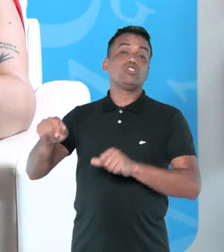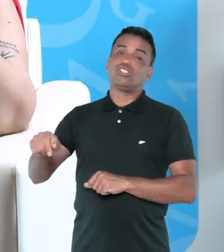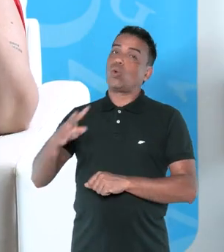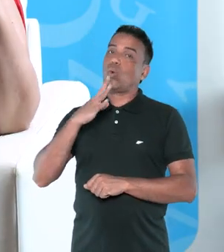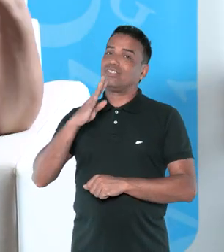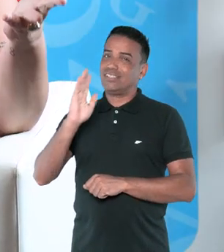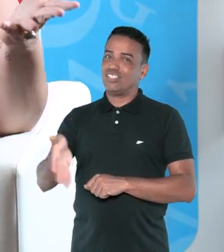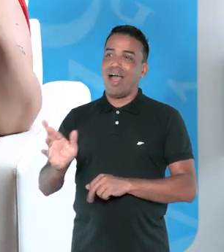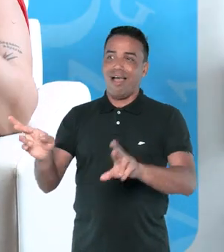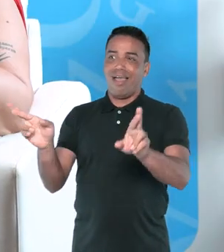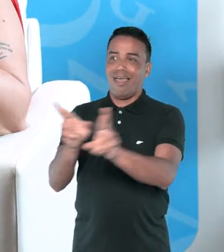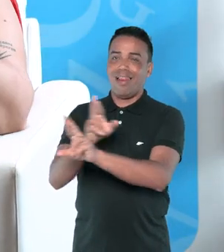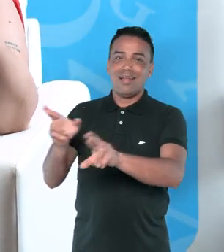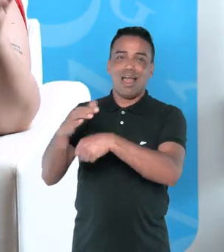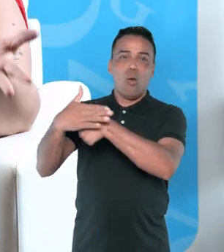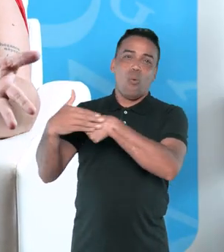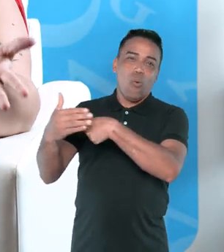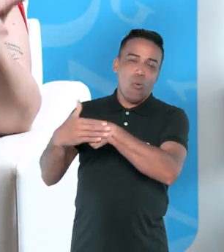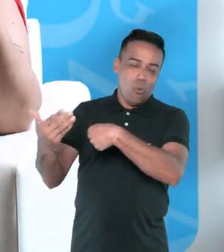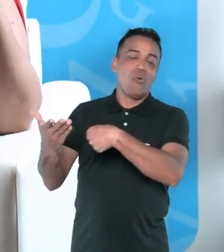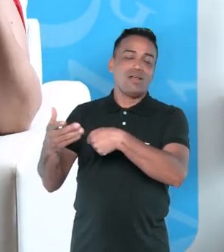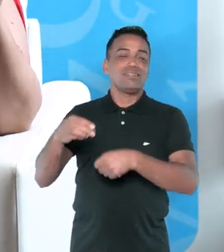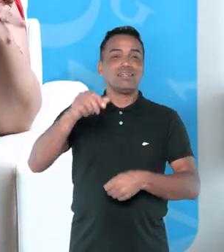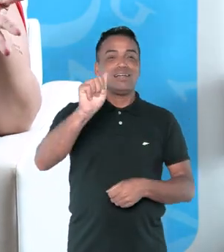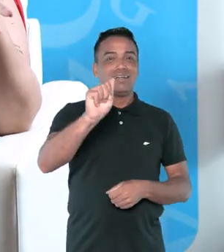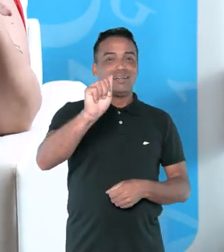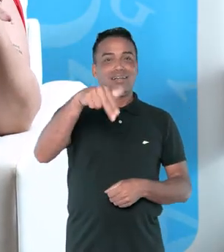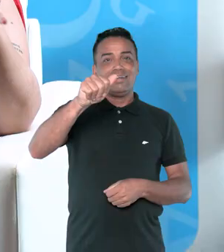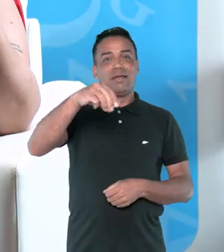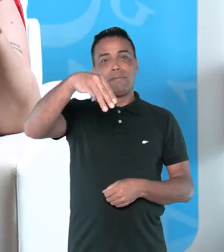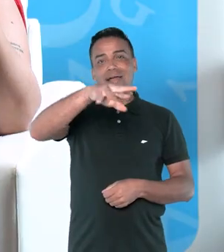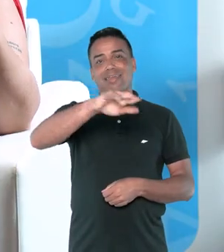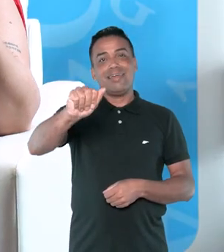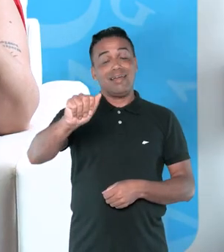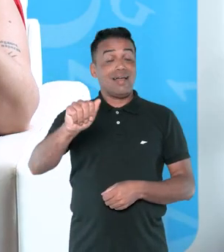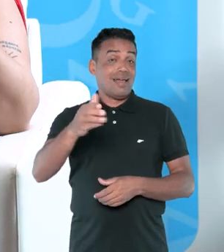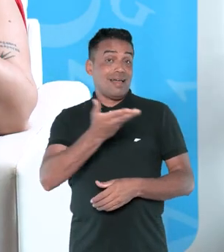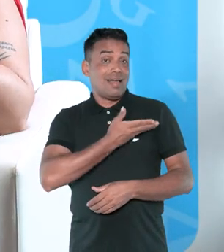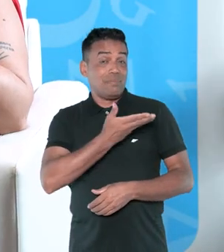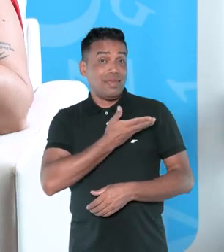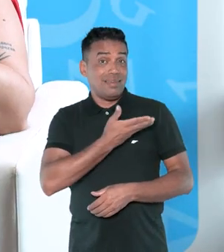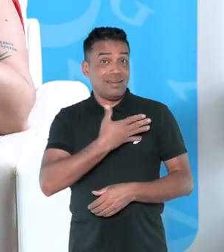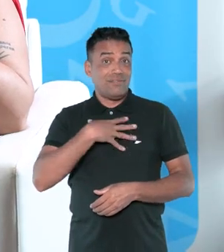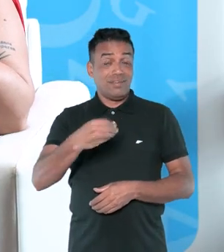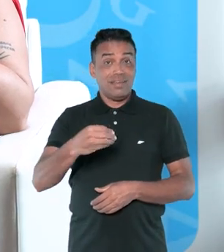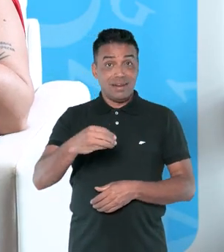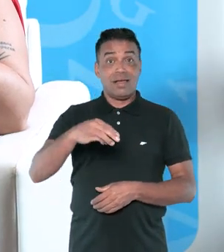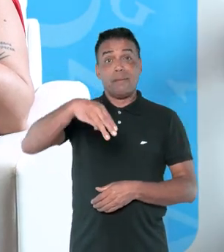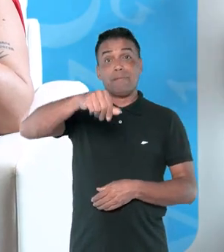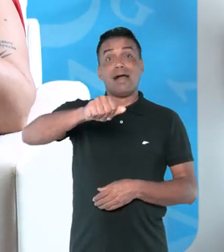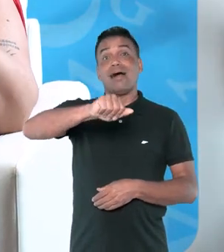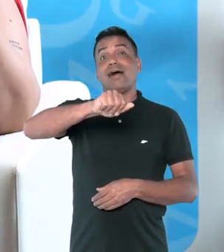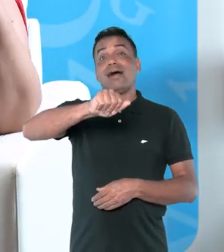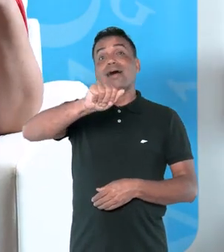eram pessoas que já se relacionavam com ele. Essa Ana Maria era muito amiga da filha da Maruja Pachon, que foi sequestrada no notícia